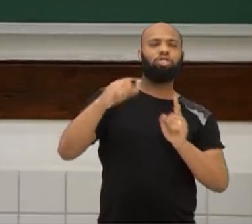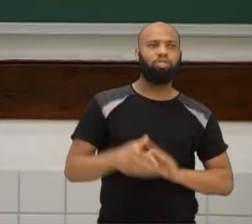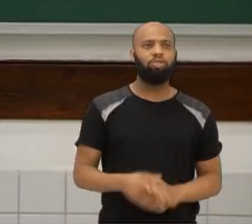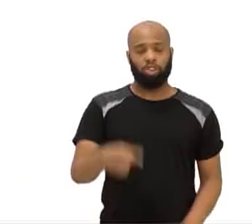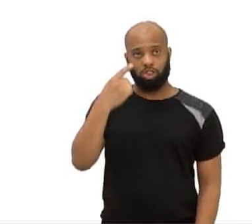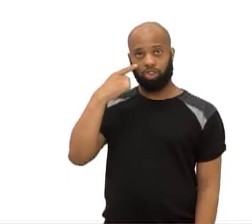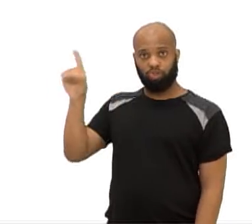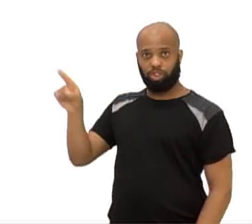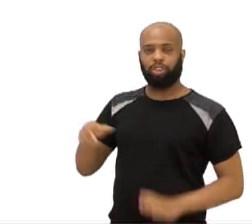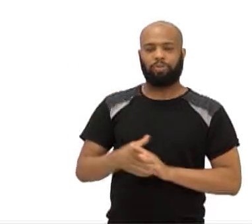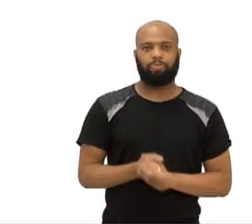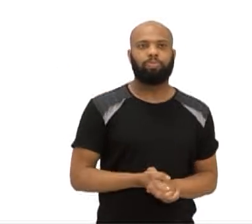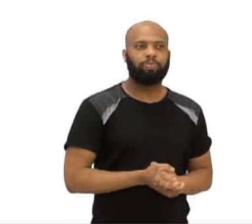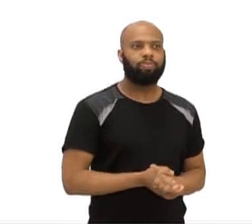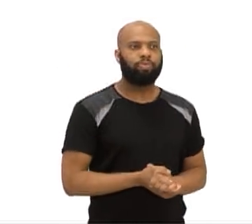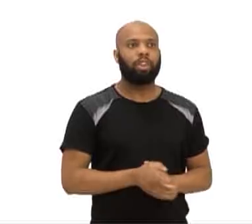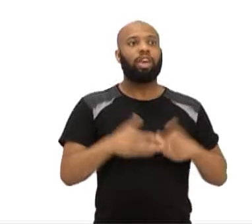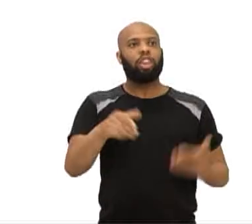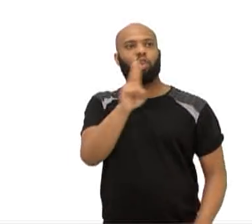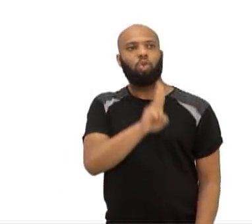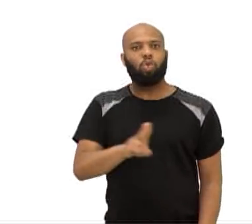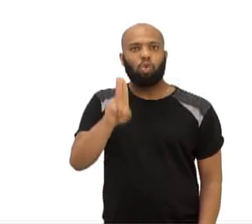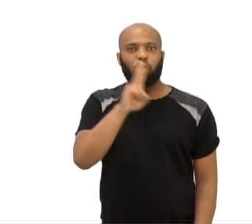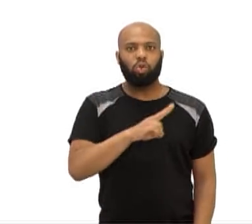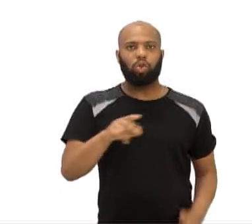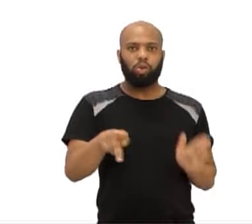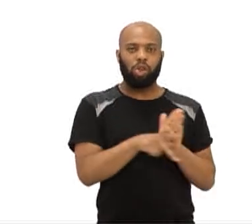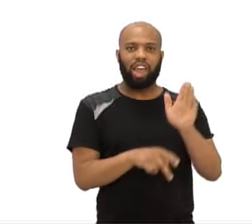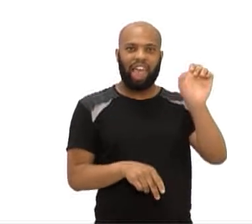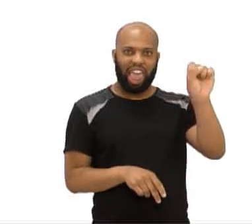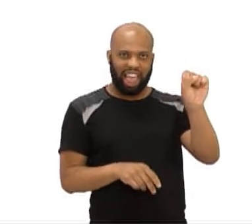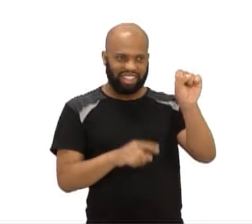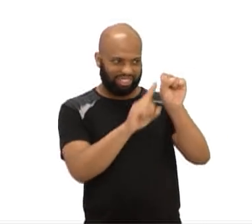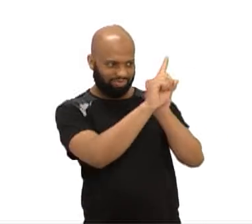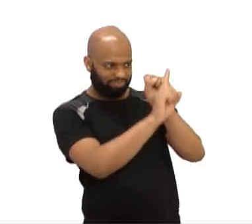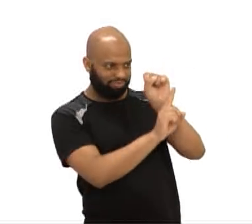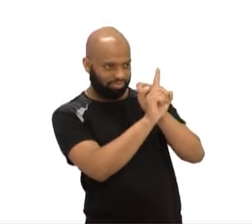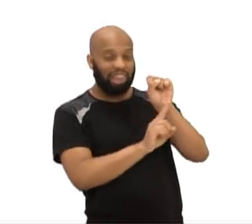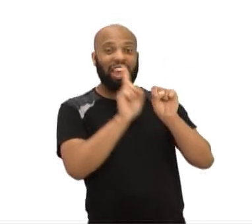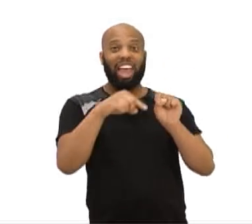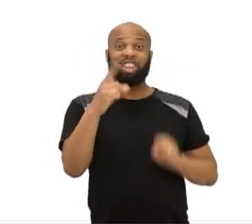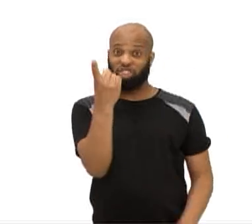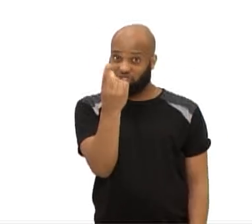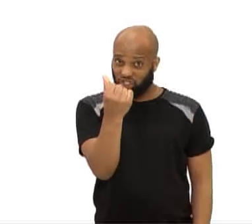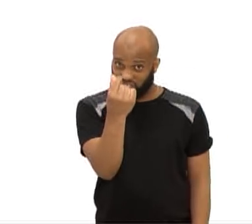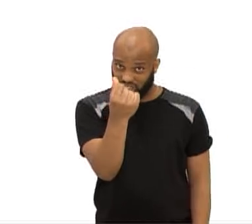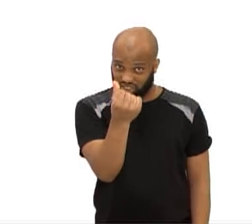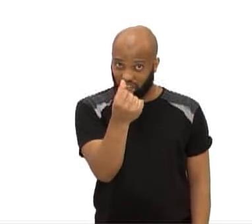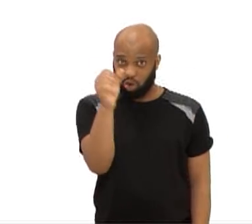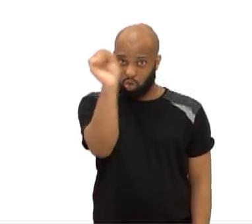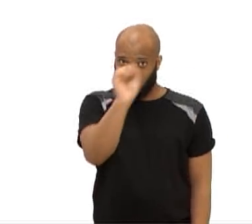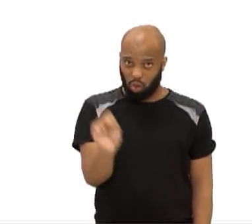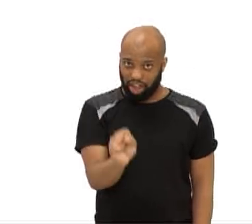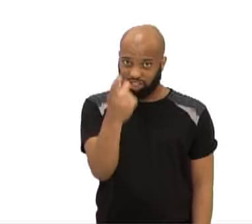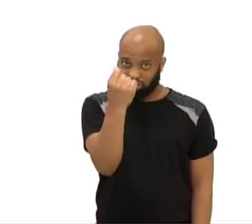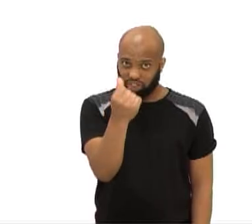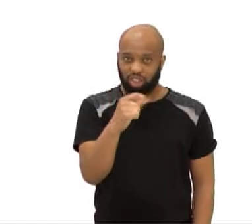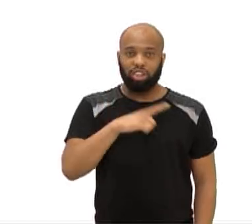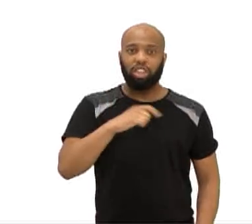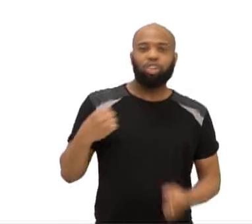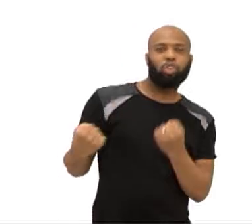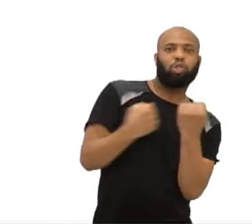Trouxe para vocês a seguinte coisa. Foi utilizado o cifrão, com certeza vocês observaram isso aqui, em substituição da